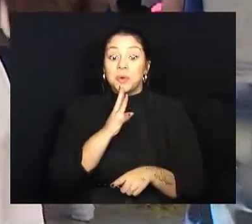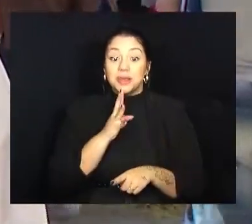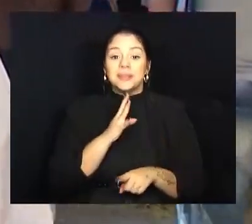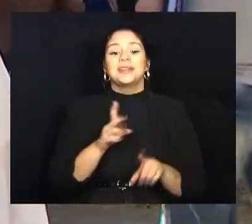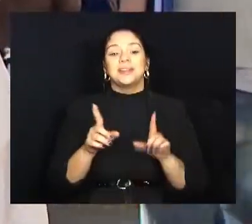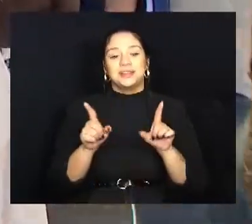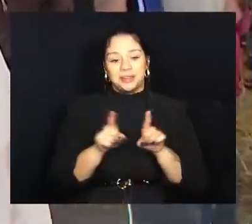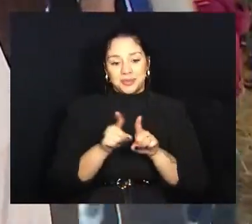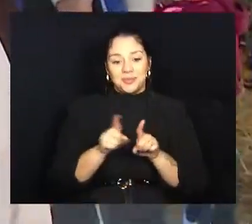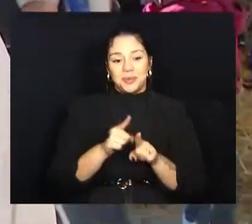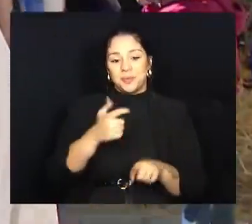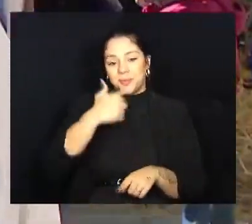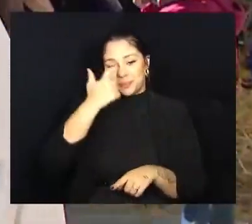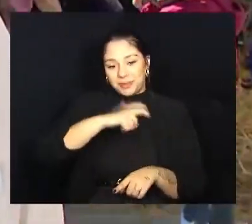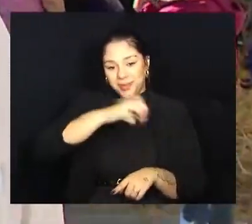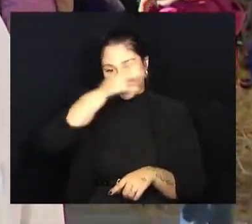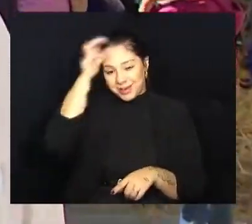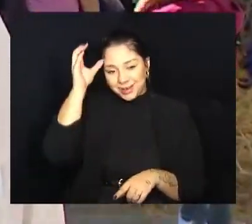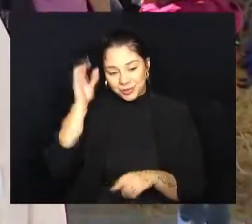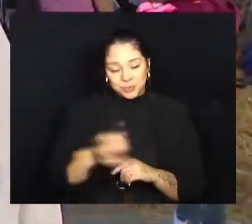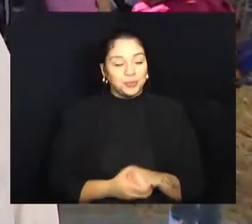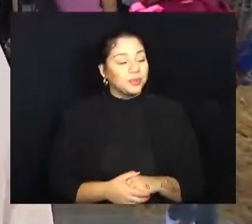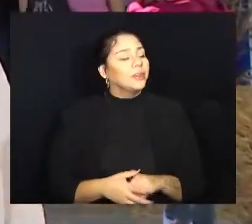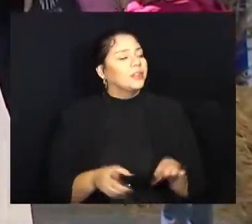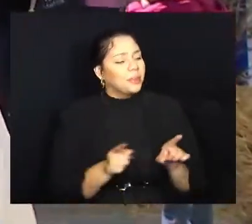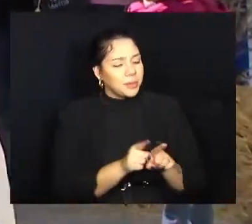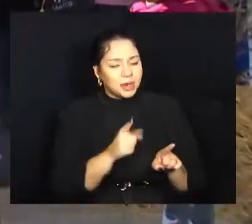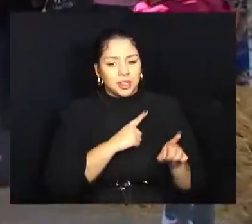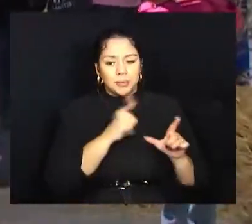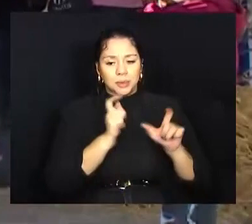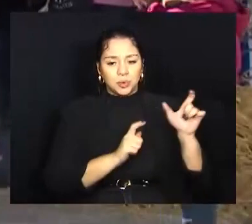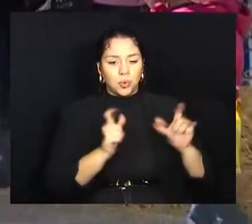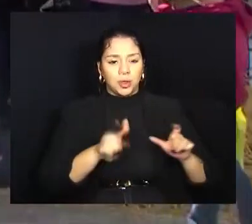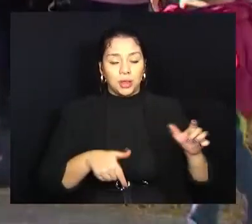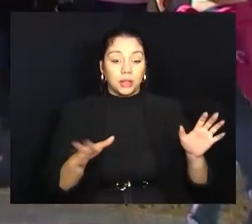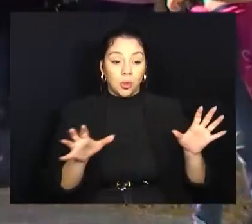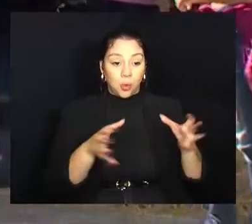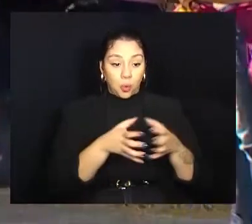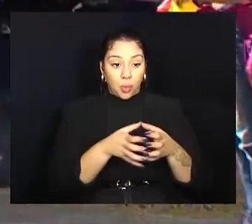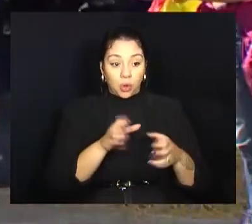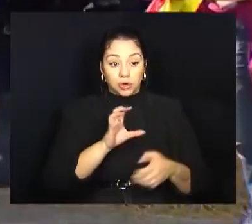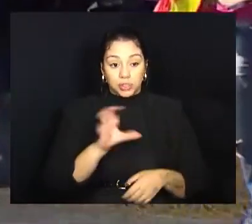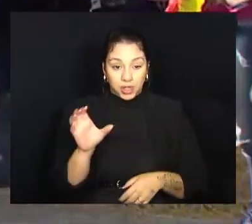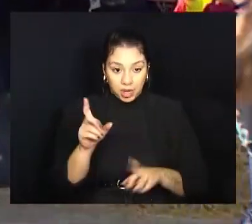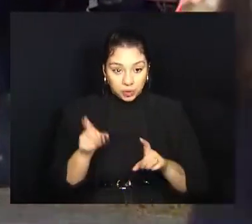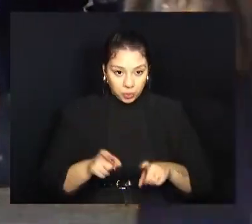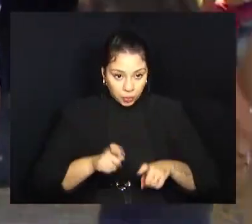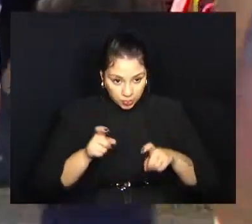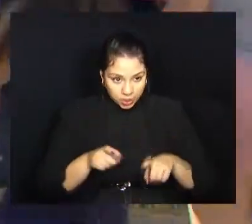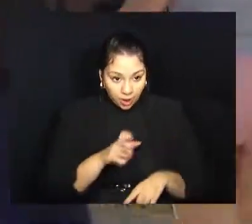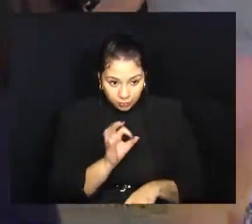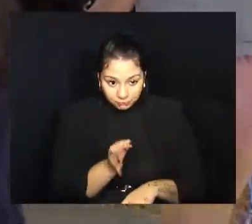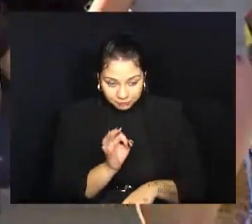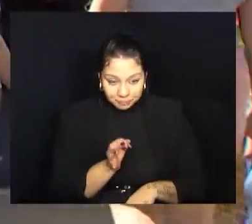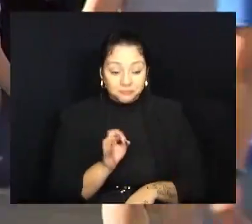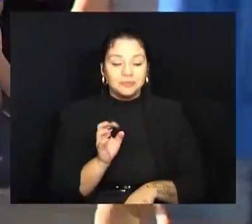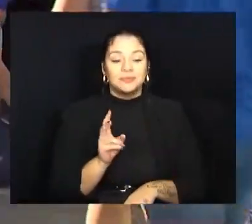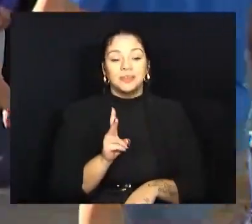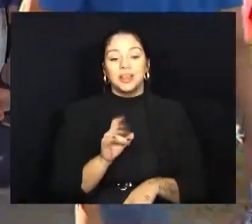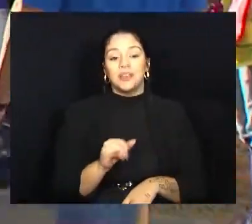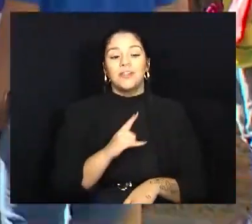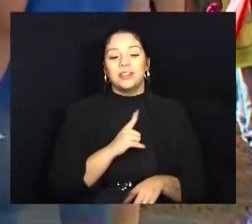cliente. Inclusive também tem a galera das cooperativas de crédito rural, né, que vai dar aí